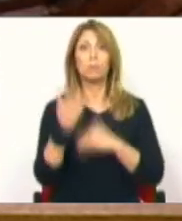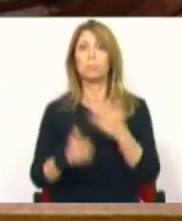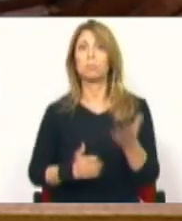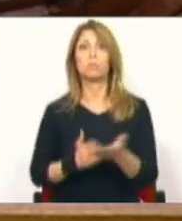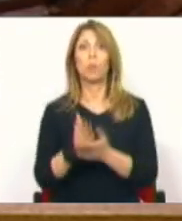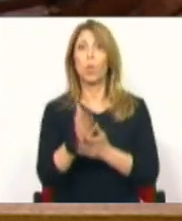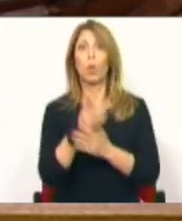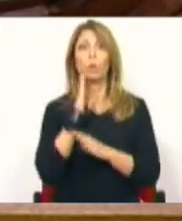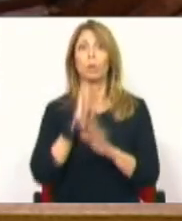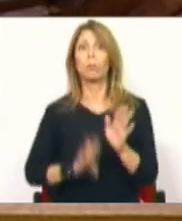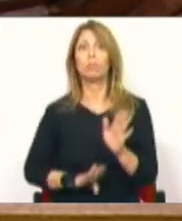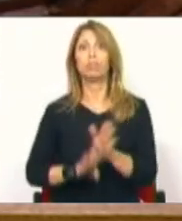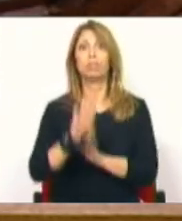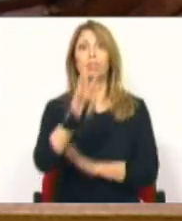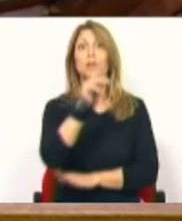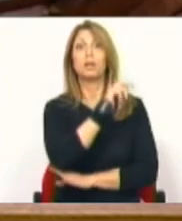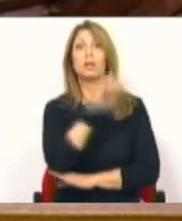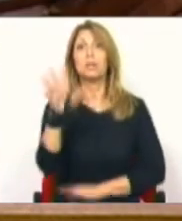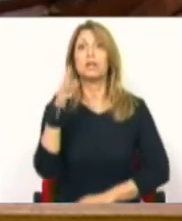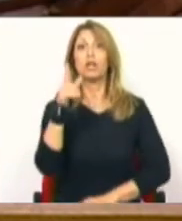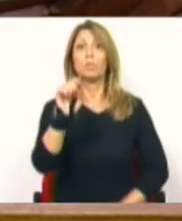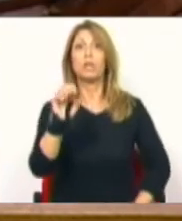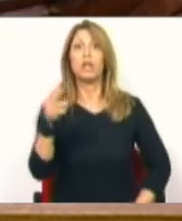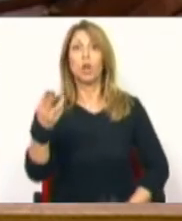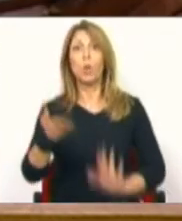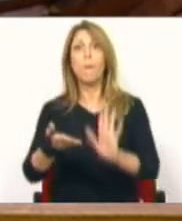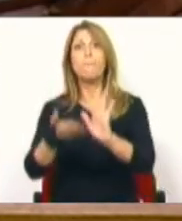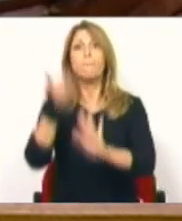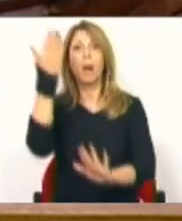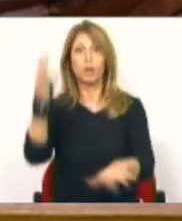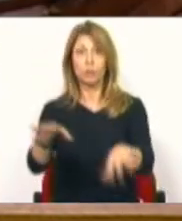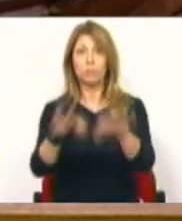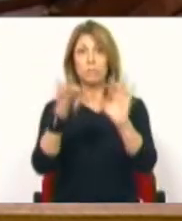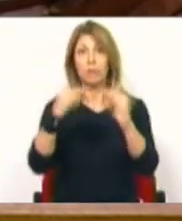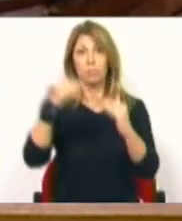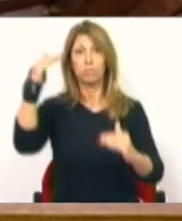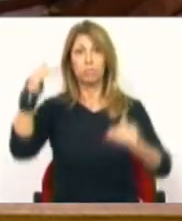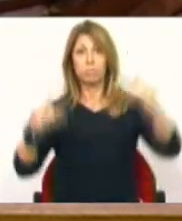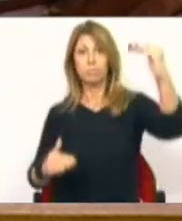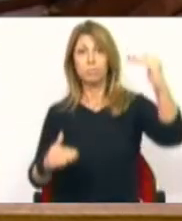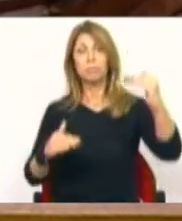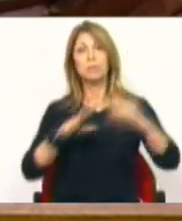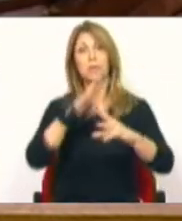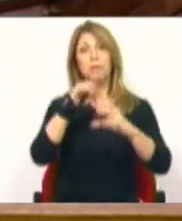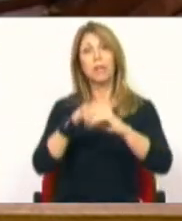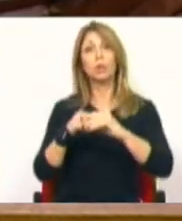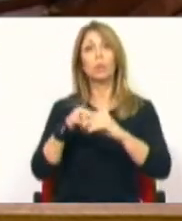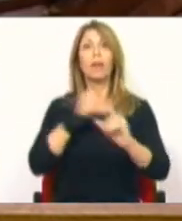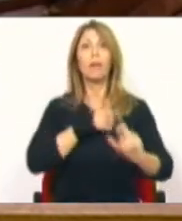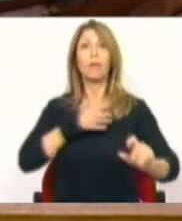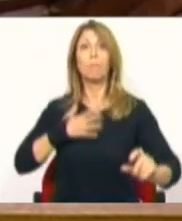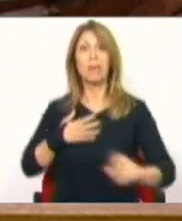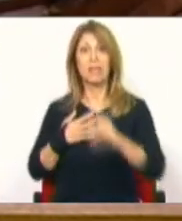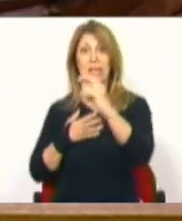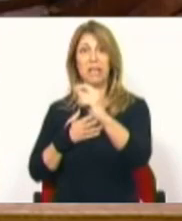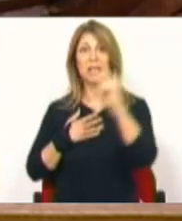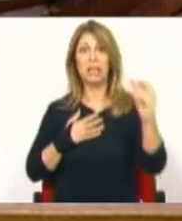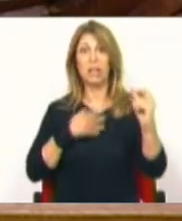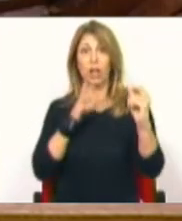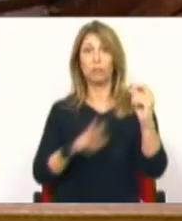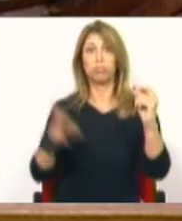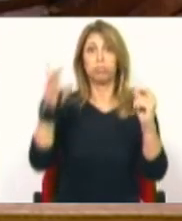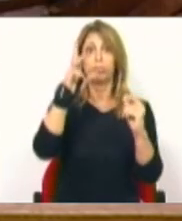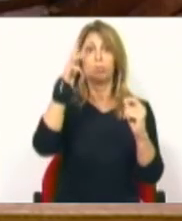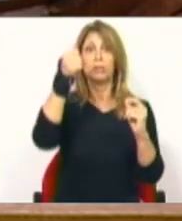mais 300 mil euros do que então, bem como a desigualdade dentro das empresas, de 33 para 52 vezes